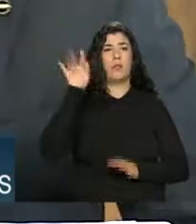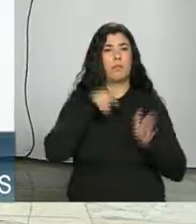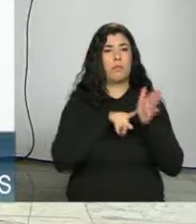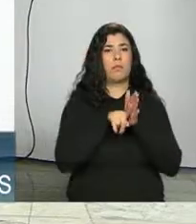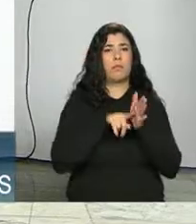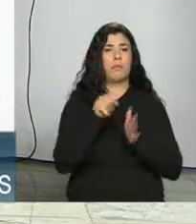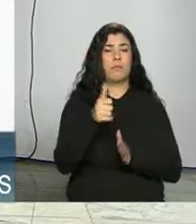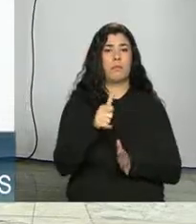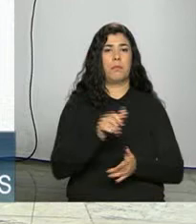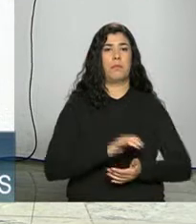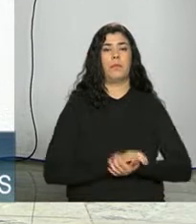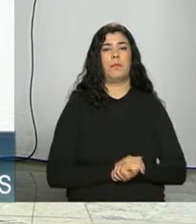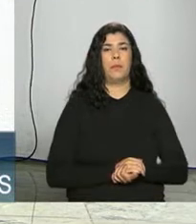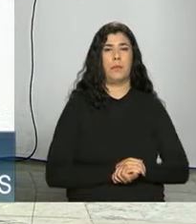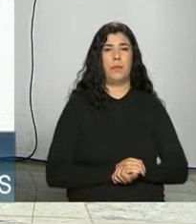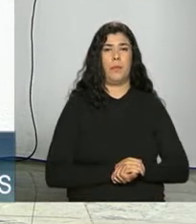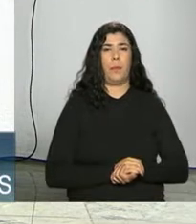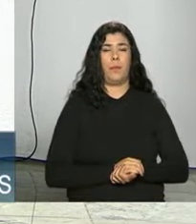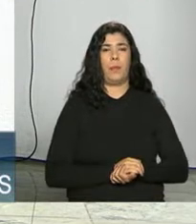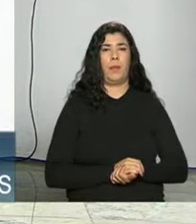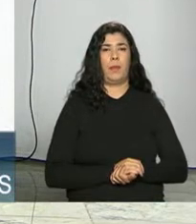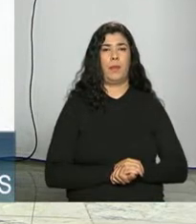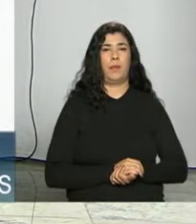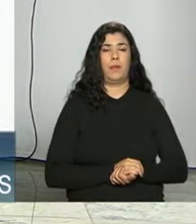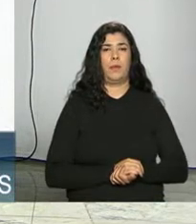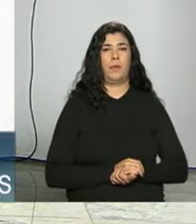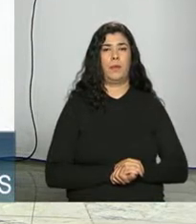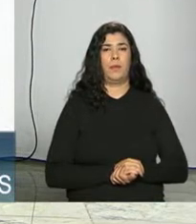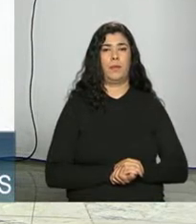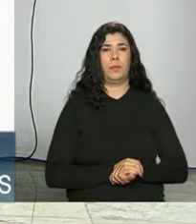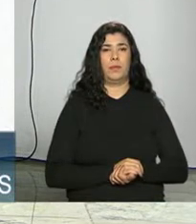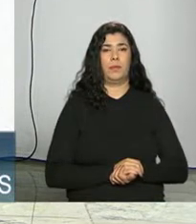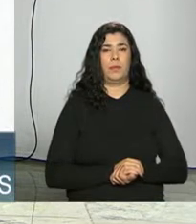análise e